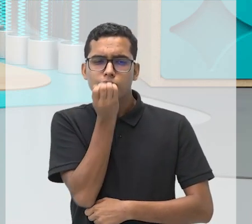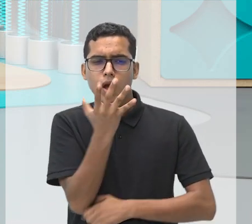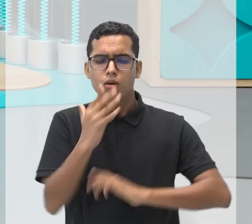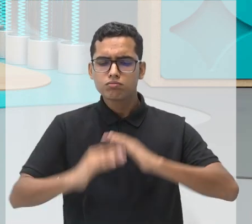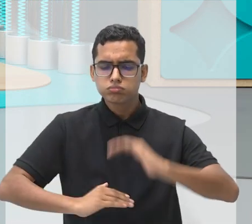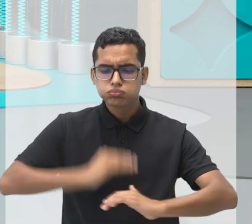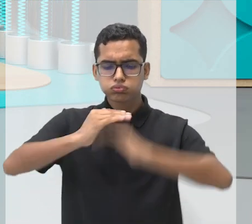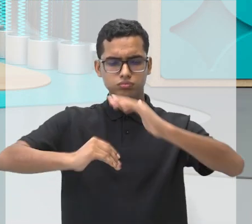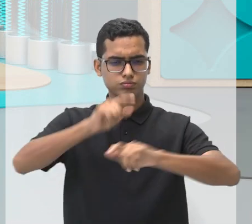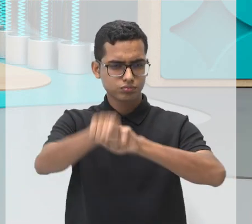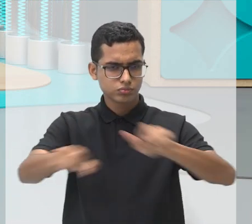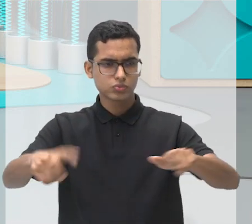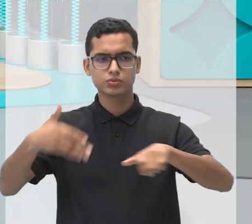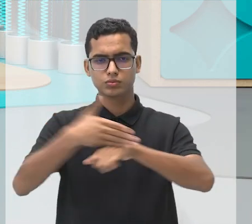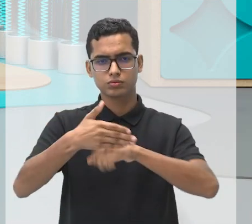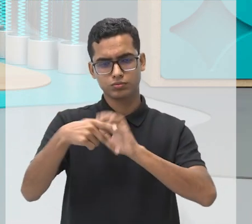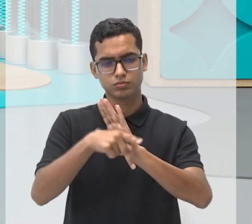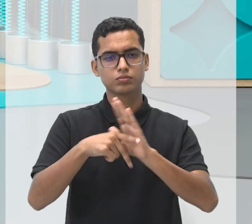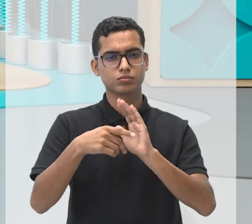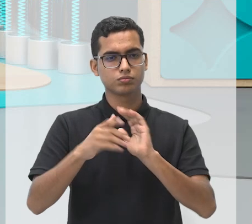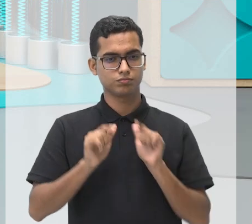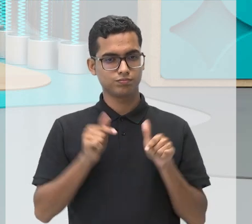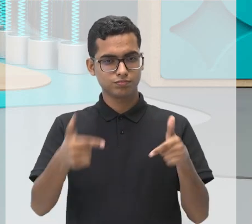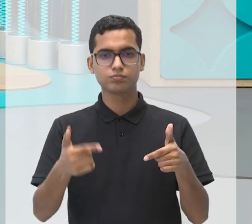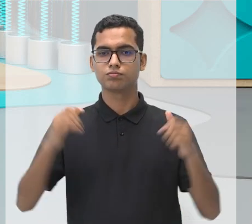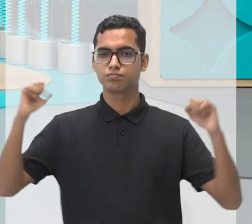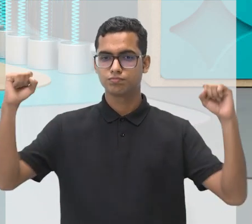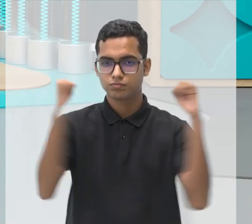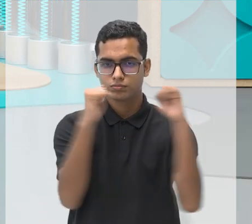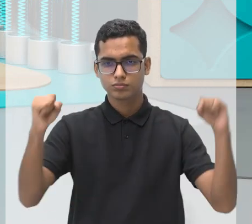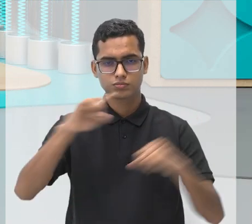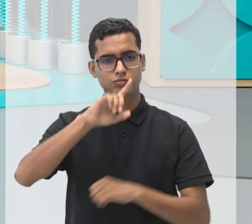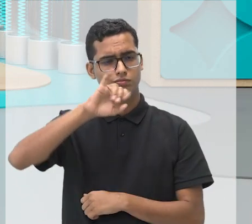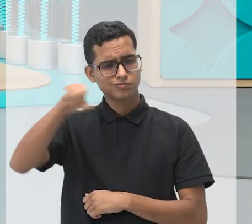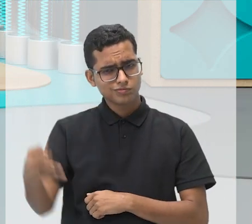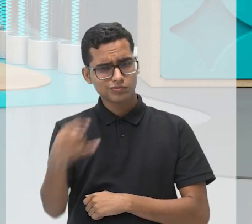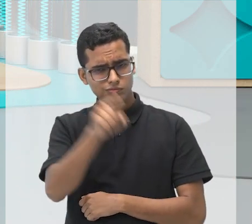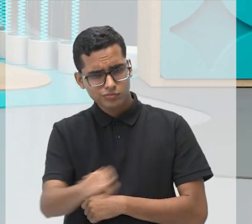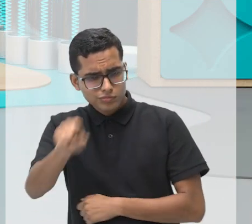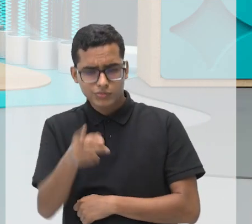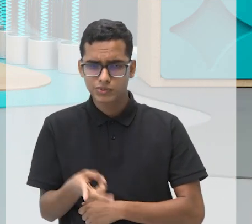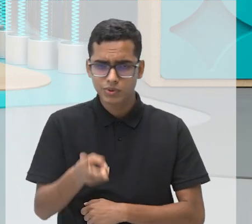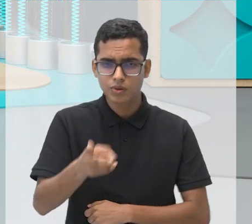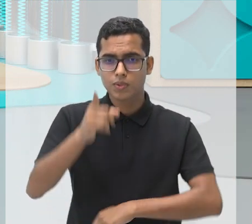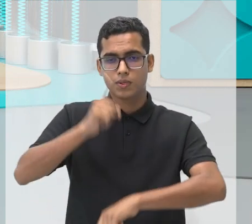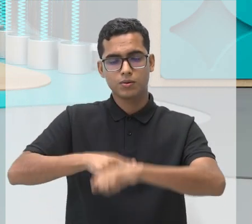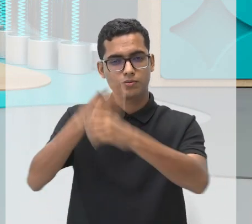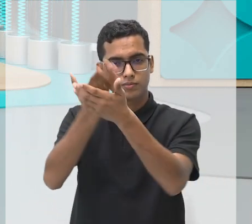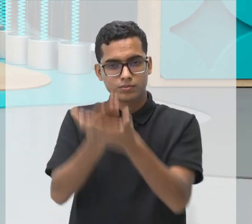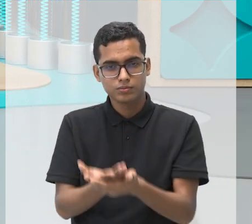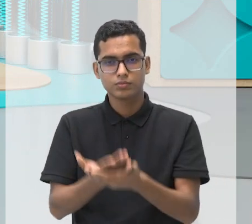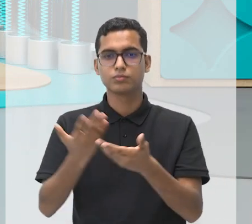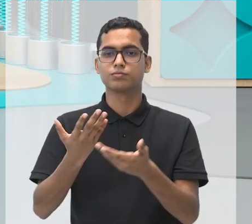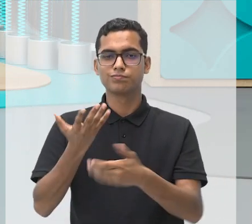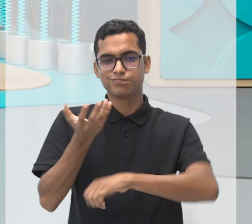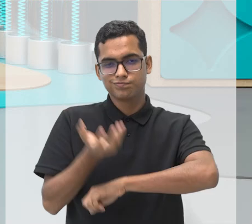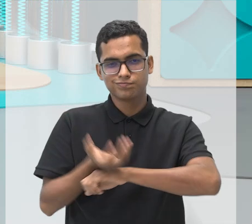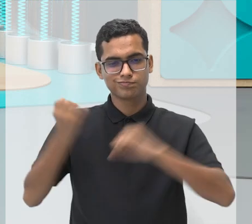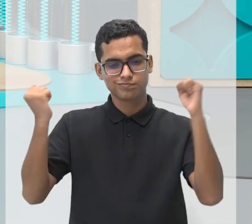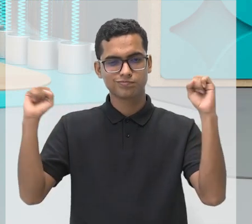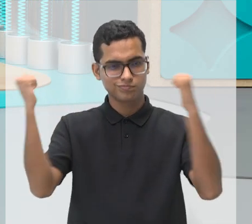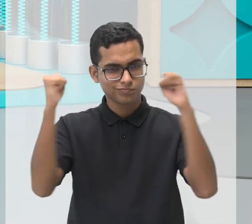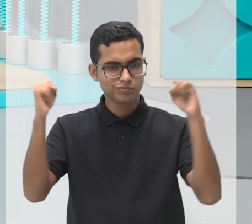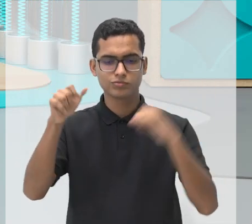saudável dos seus praticantes. Portanto, alunos, aproveitem cada momento das aulas de educação física, pois